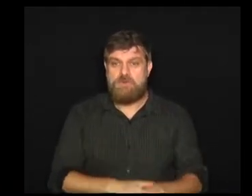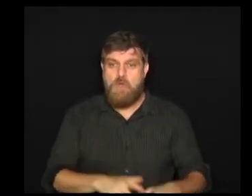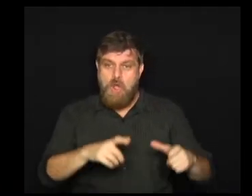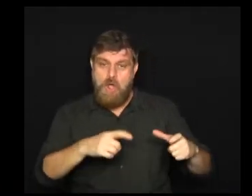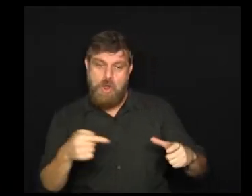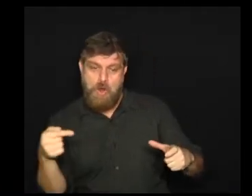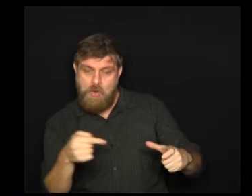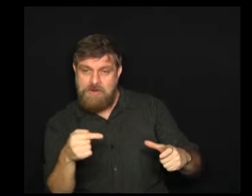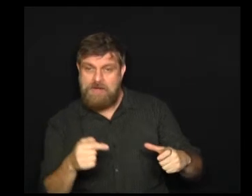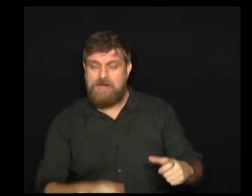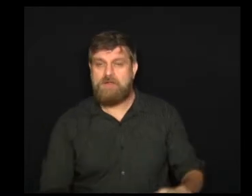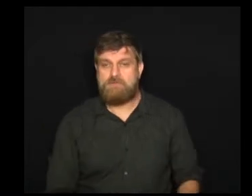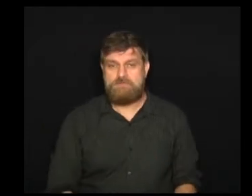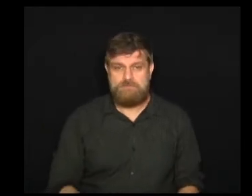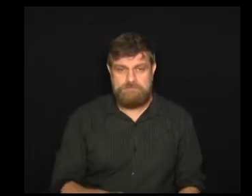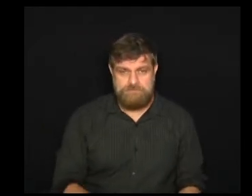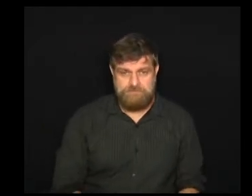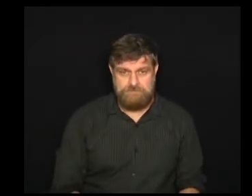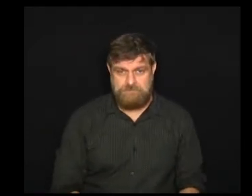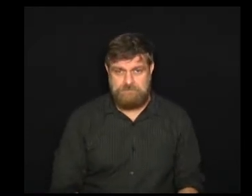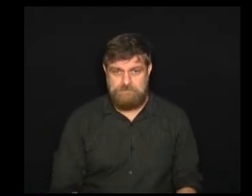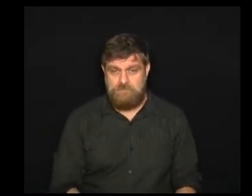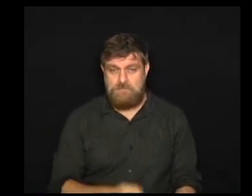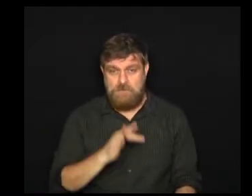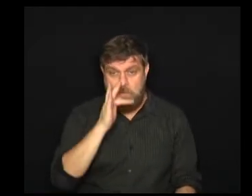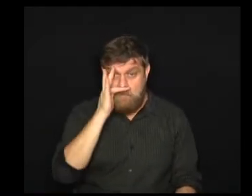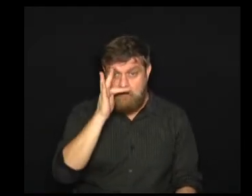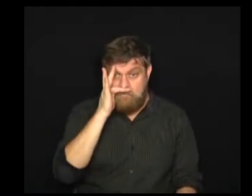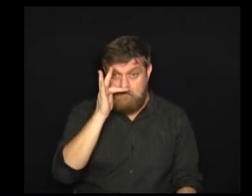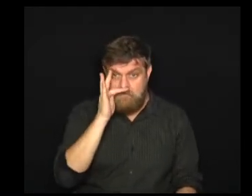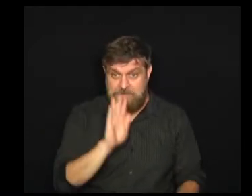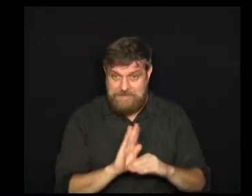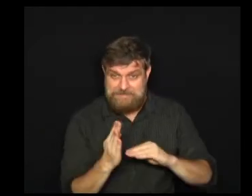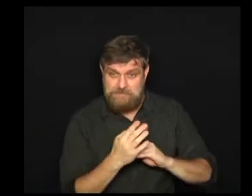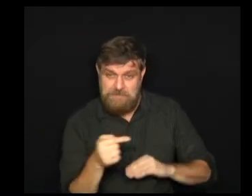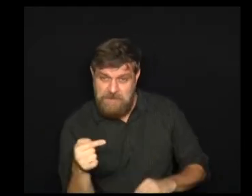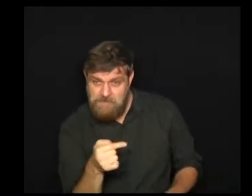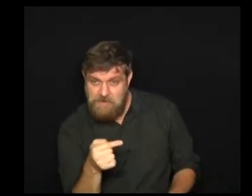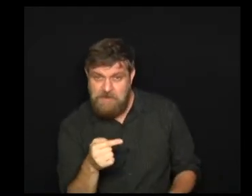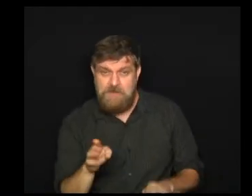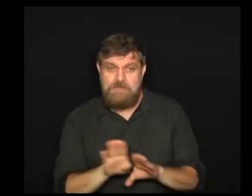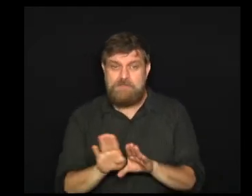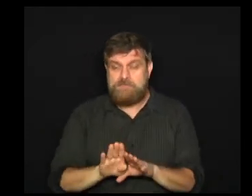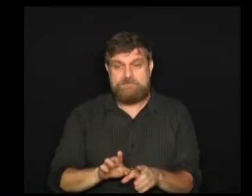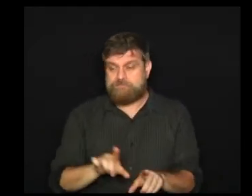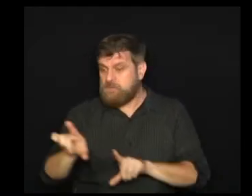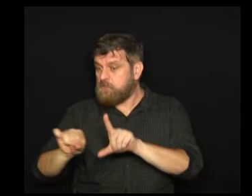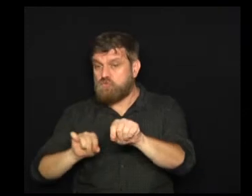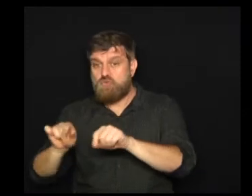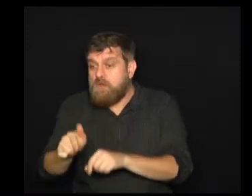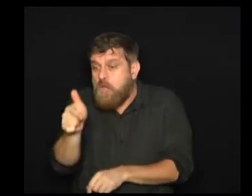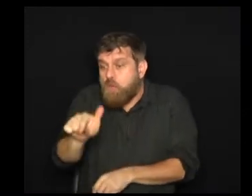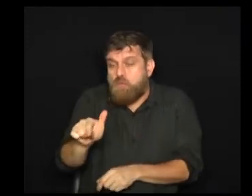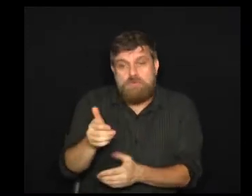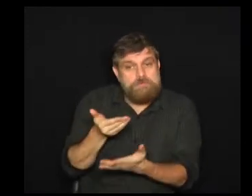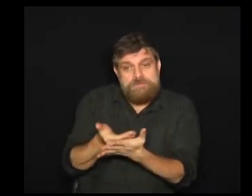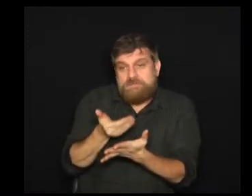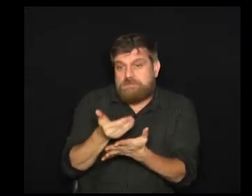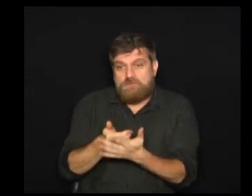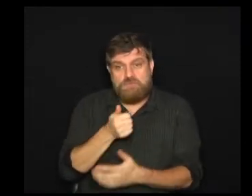Céu Florense, e o outro a gente vai definir ainda, né? Ainda a gente vai fazer um levantamento, um